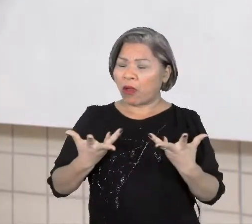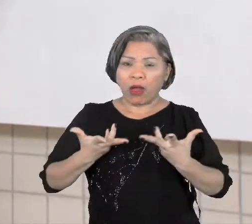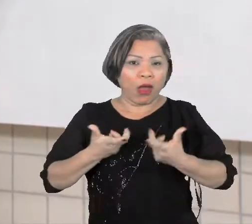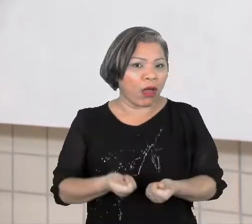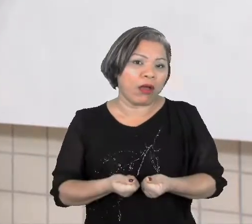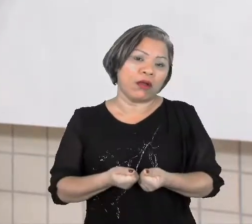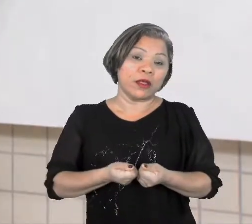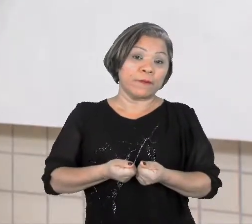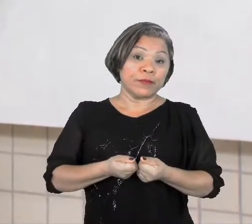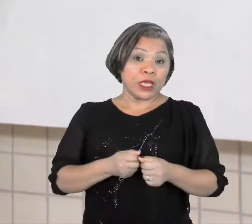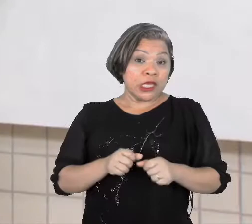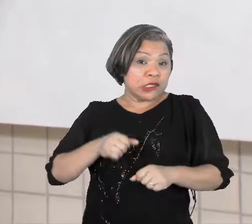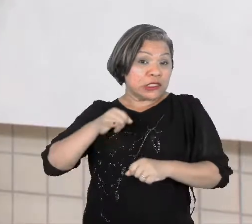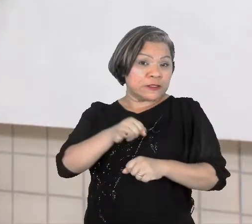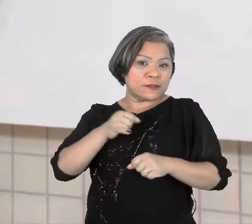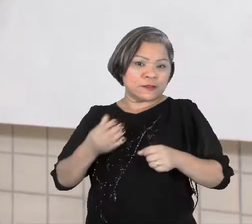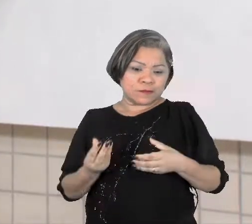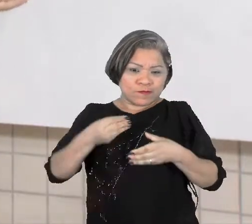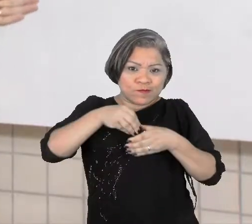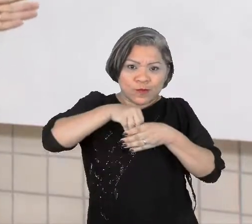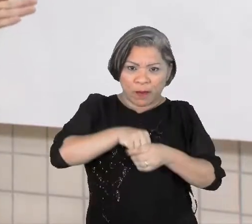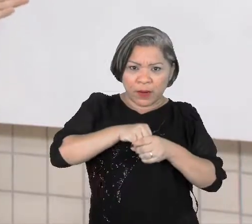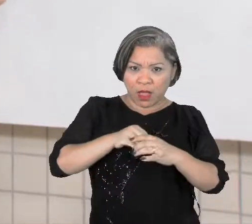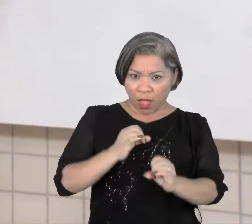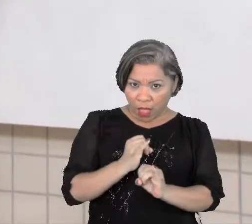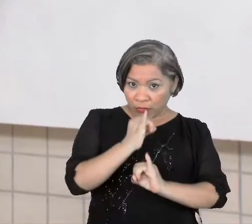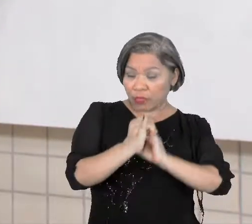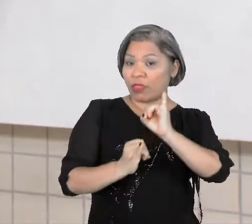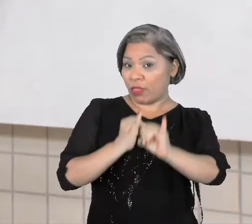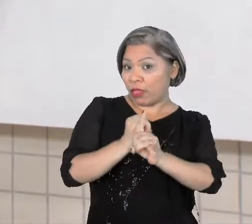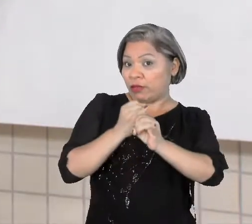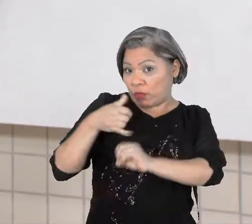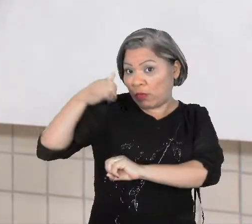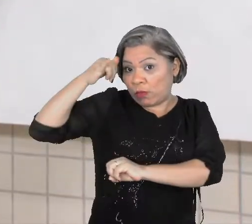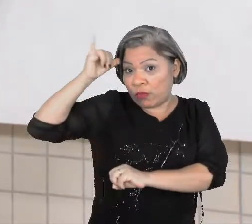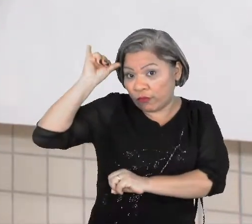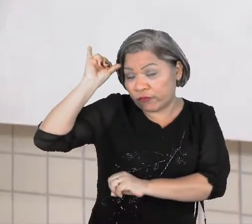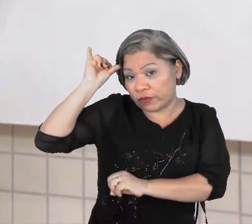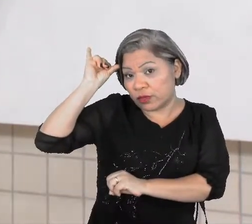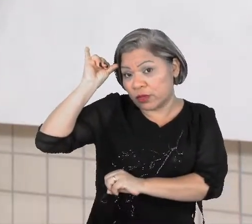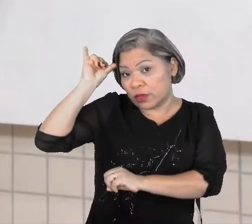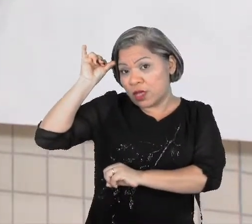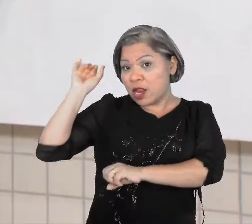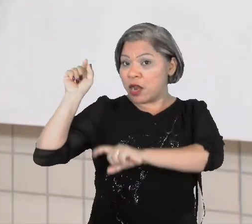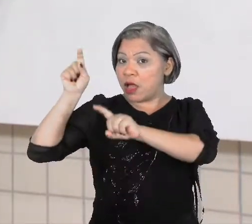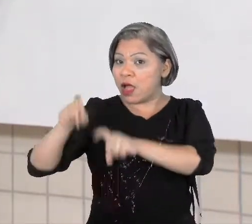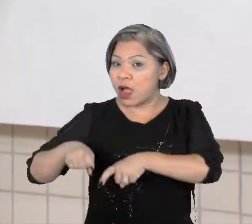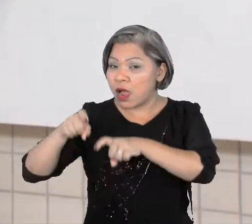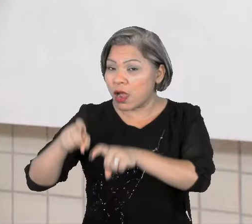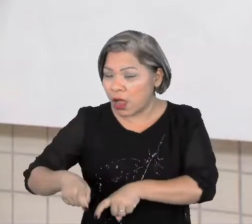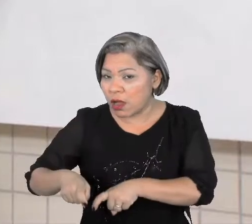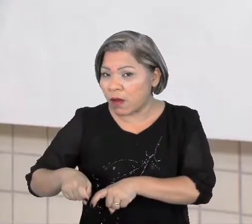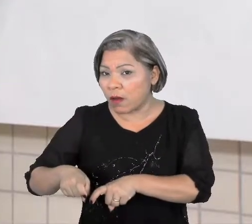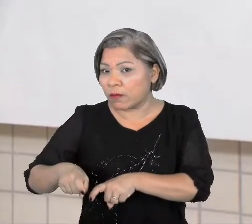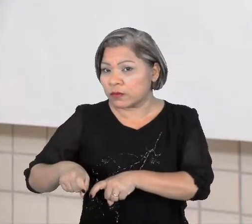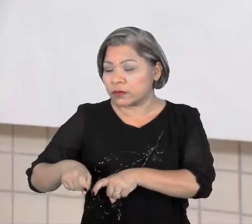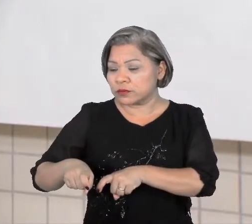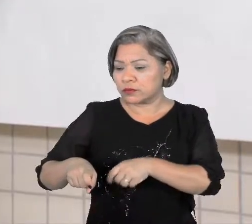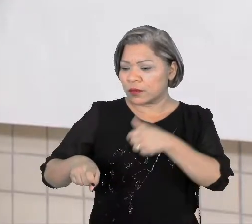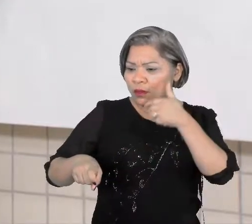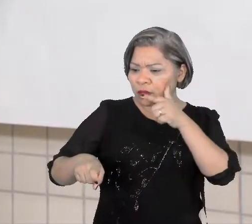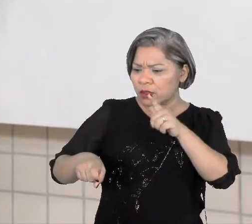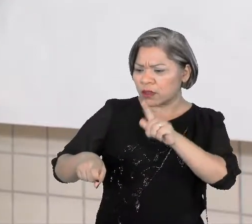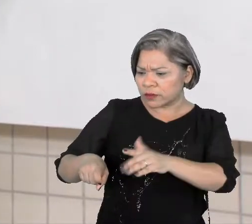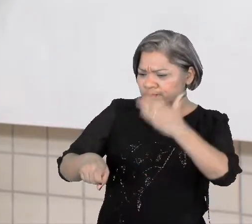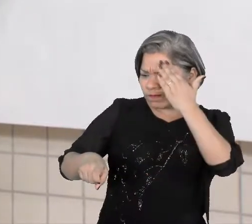quando isso é aplicado, por exemplo, na indústria bovina, né, na agricultura, eles conseguem